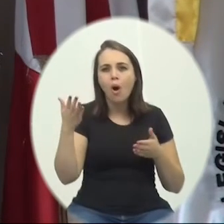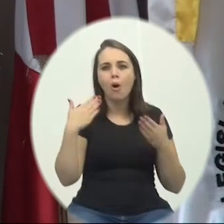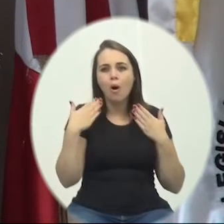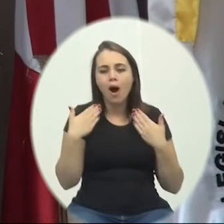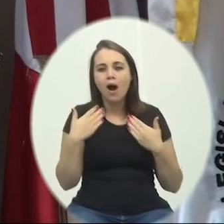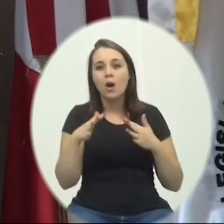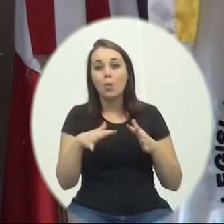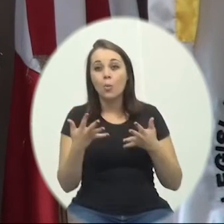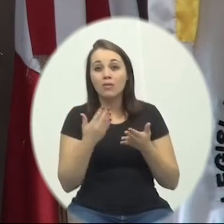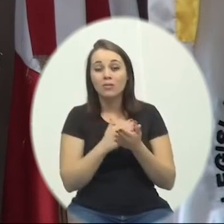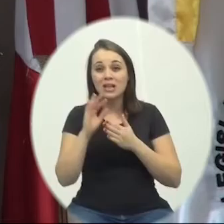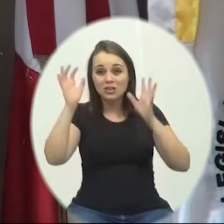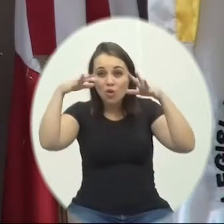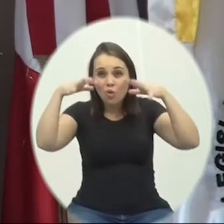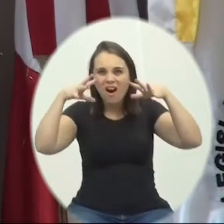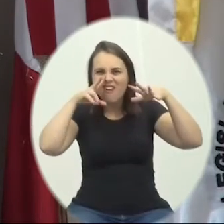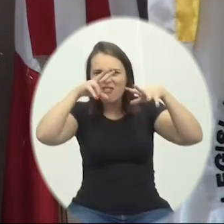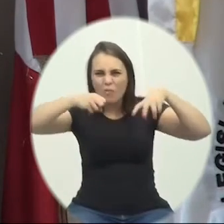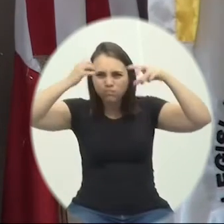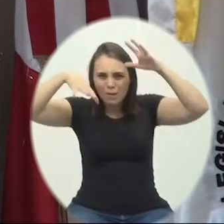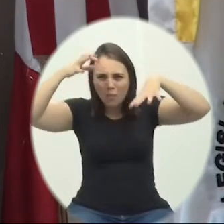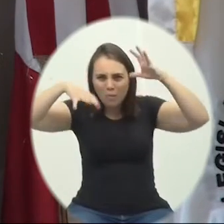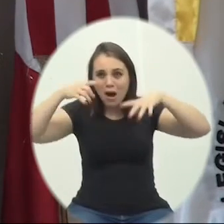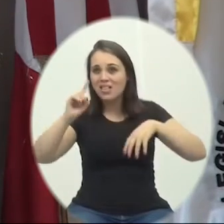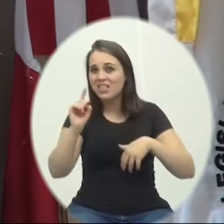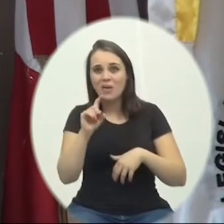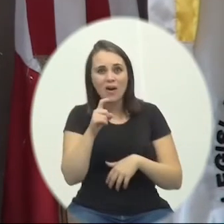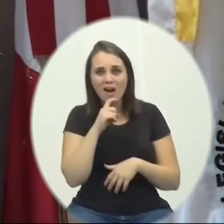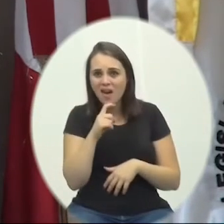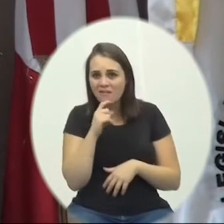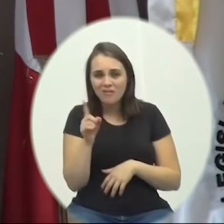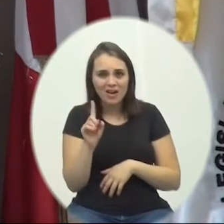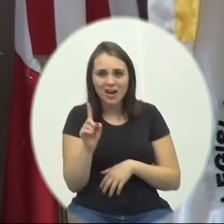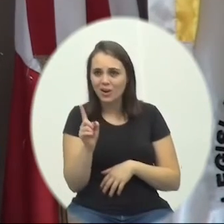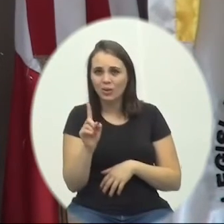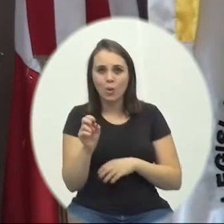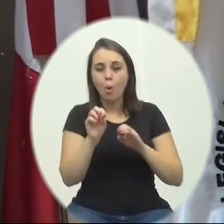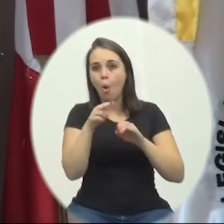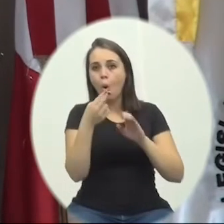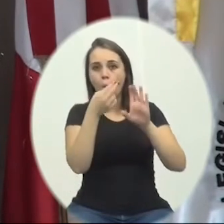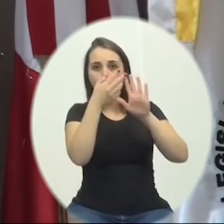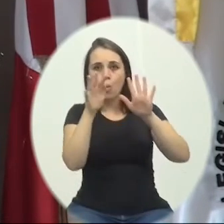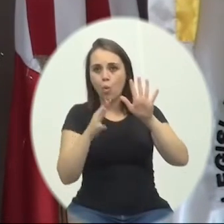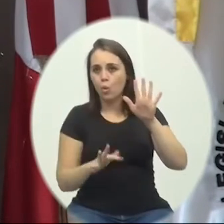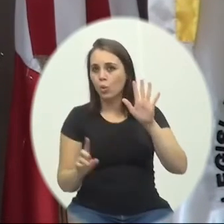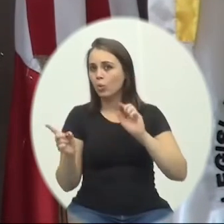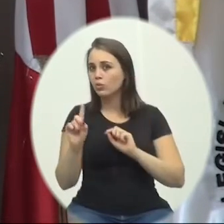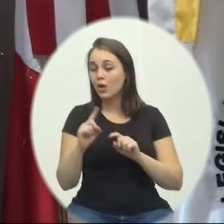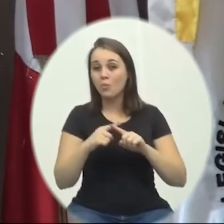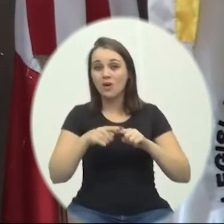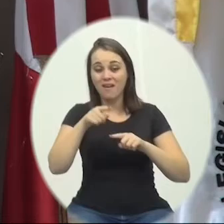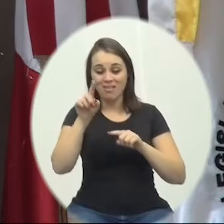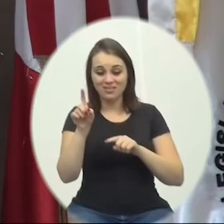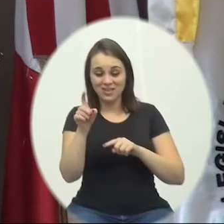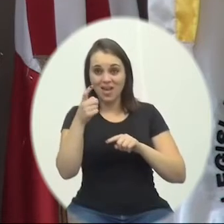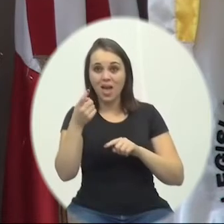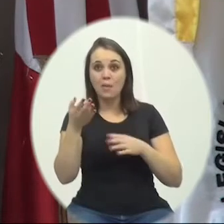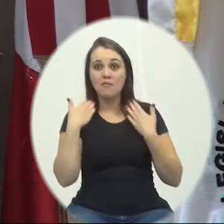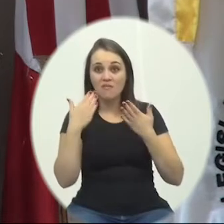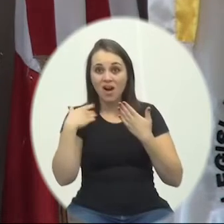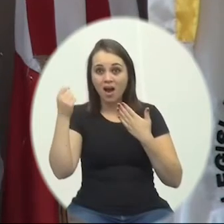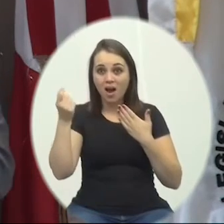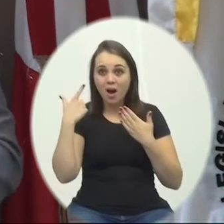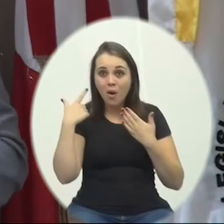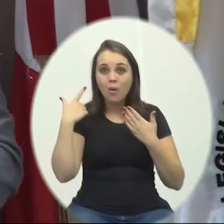costuma ser no inverno, nas outras estações, porque elas chovem uma quantidade excessiva, né, de milímetros por